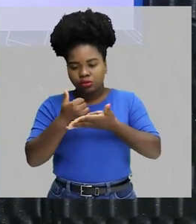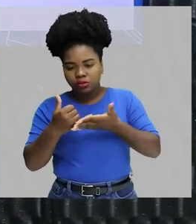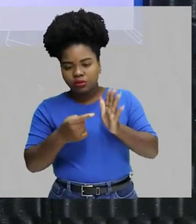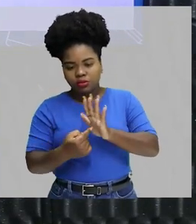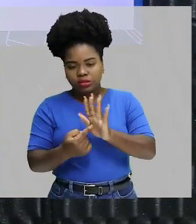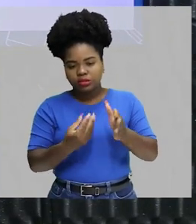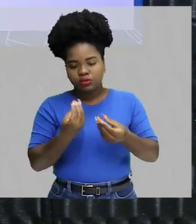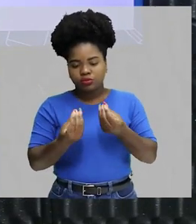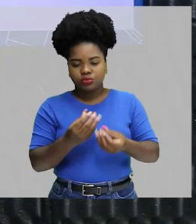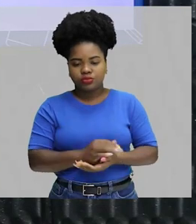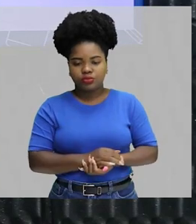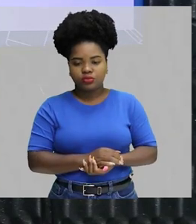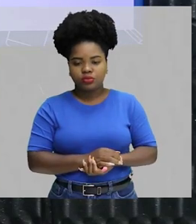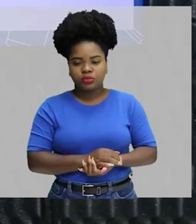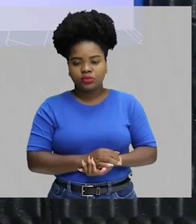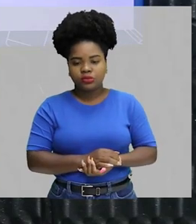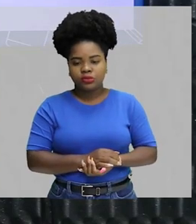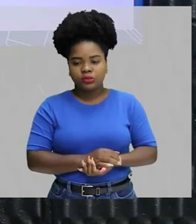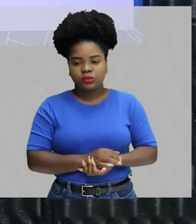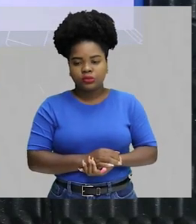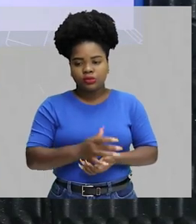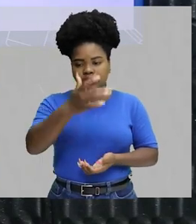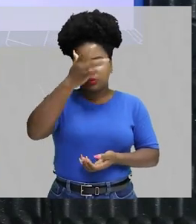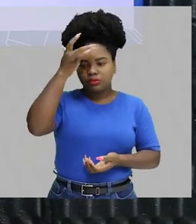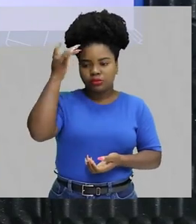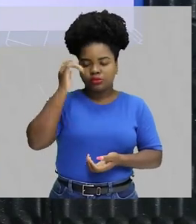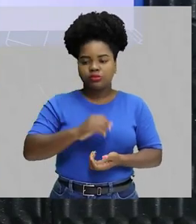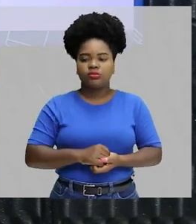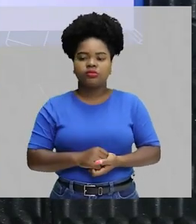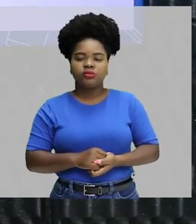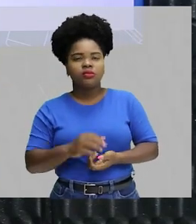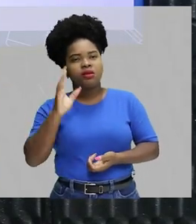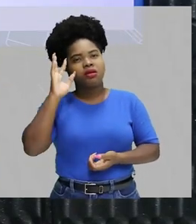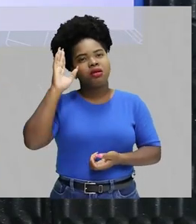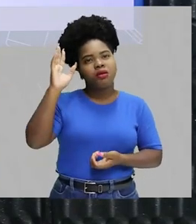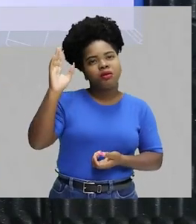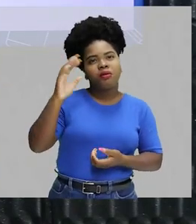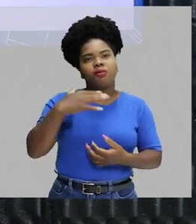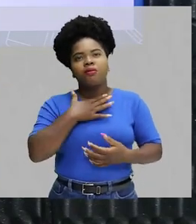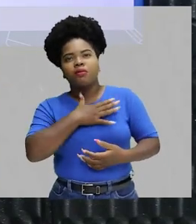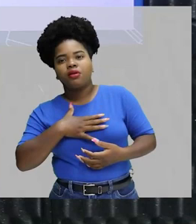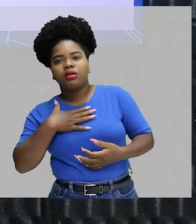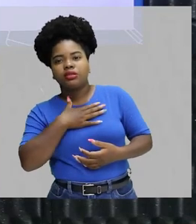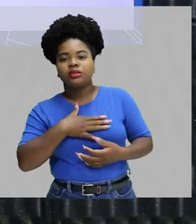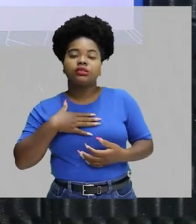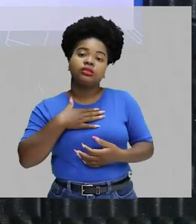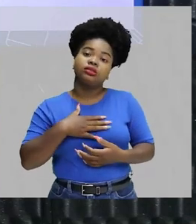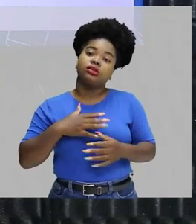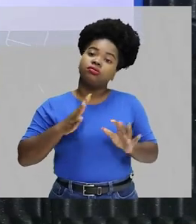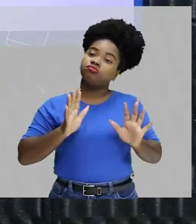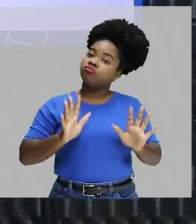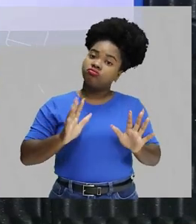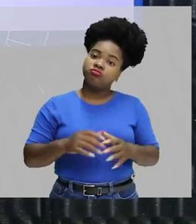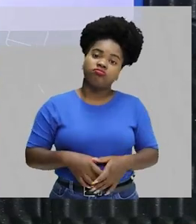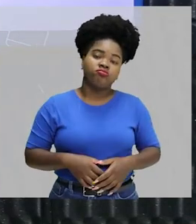assim que vai vai levar a pessoa para O êxtase vai trazer prazer e não é bem assim então